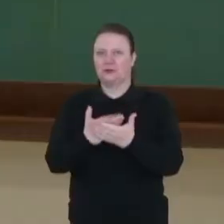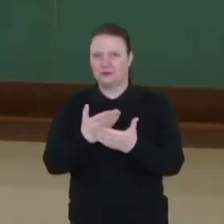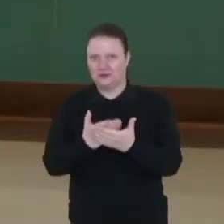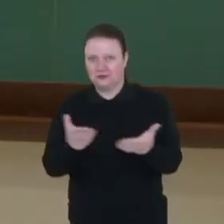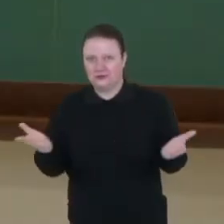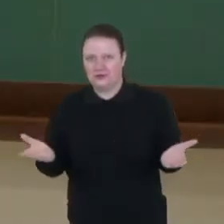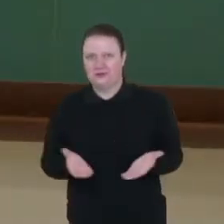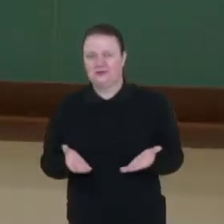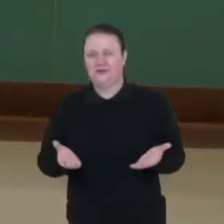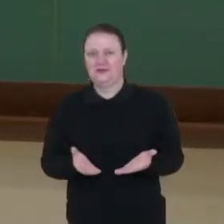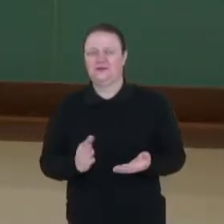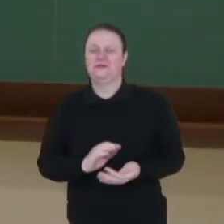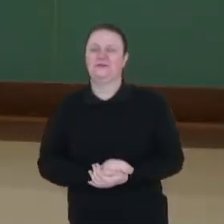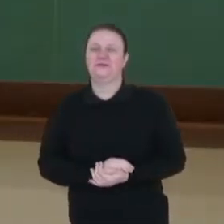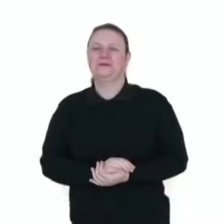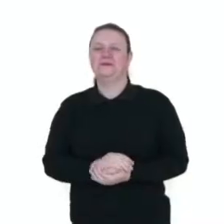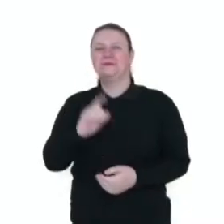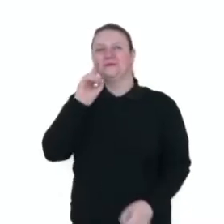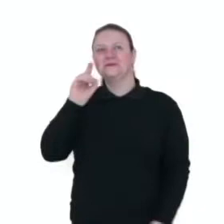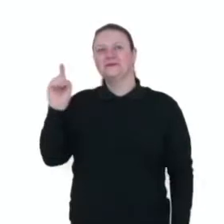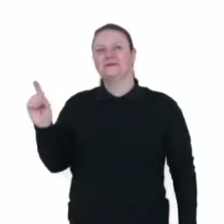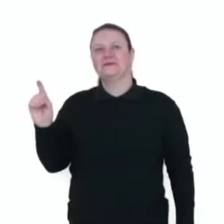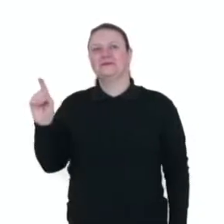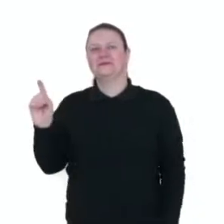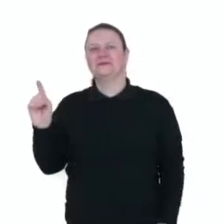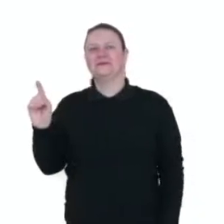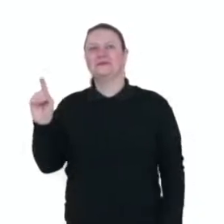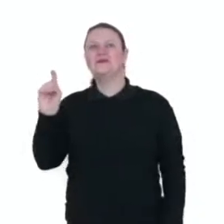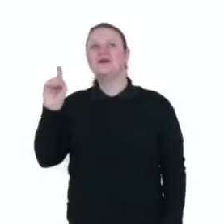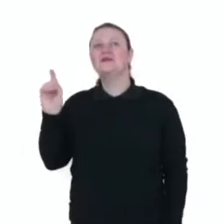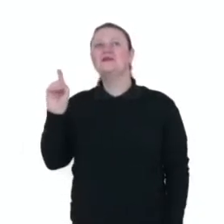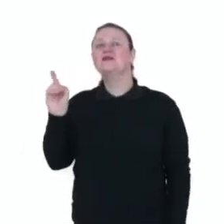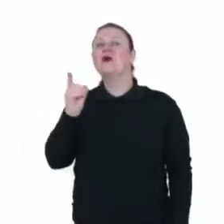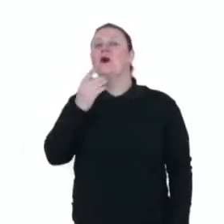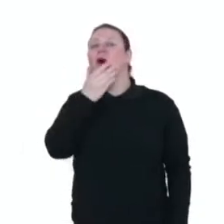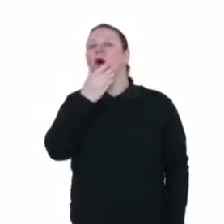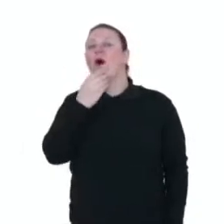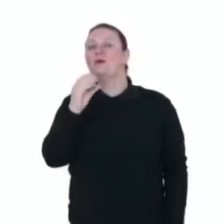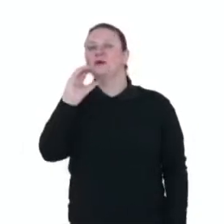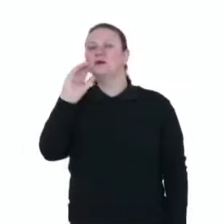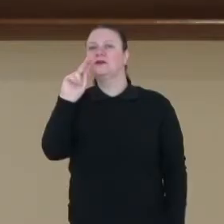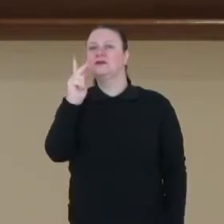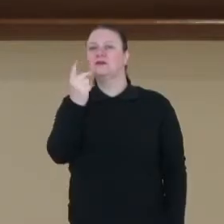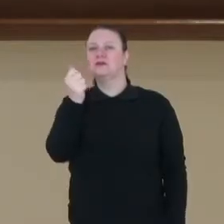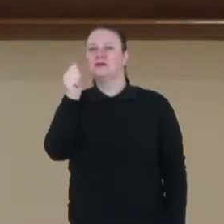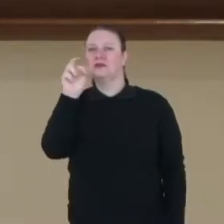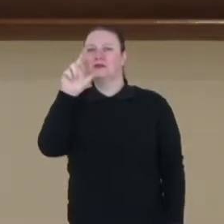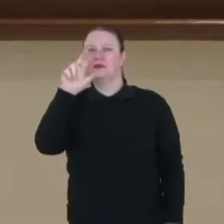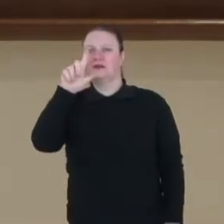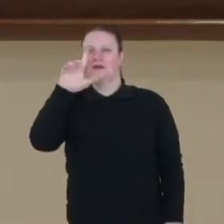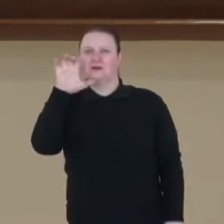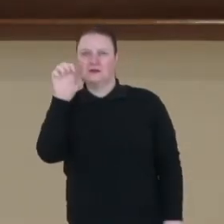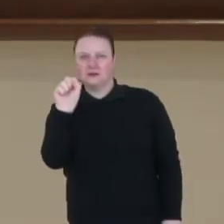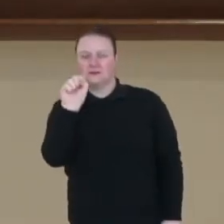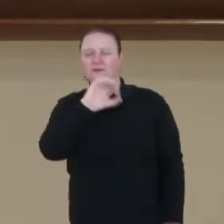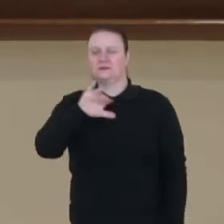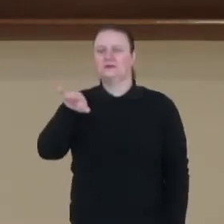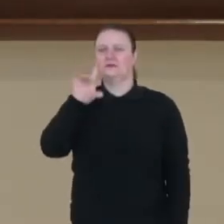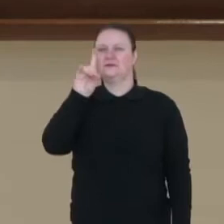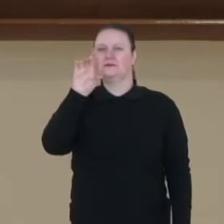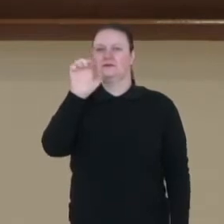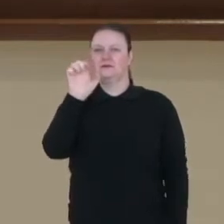vai estudar nessa aula? Bom, esse daqui, gente, esse é o Charles Darwin. Ou seja, esse é